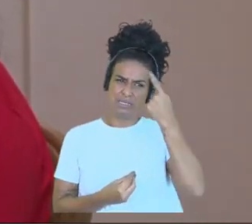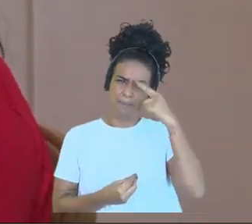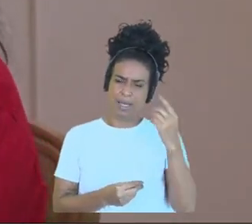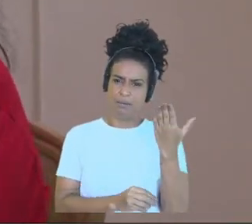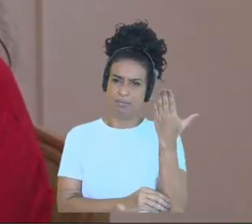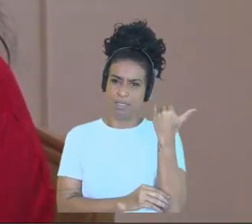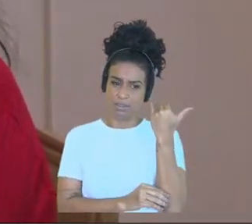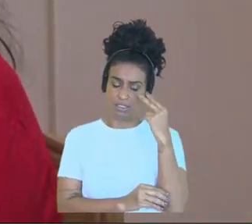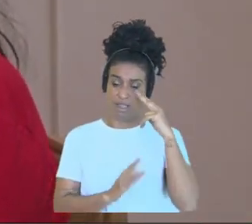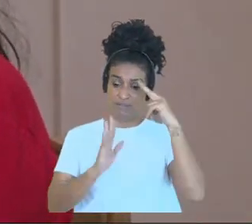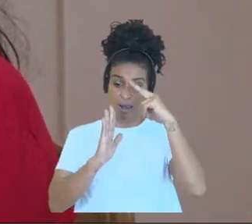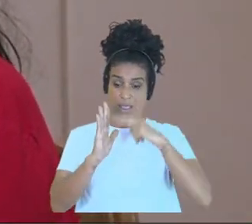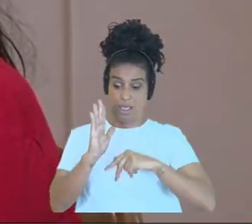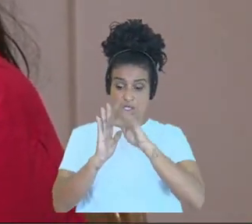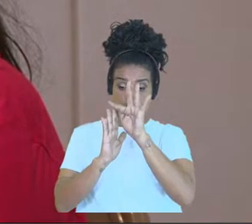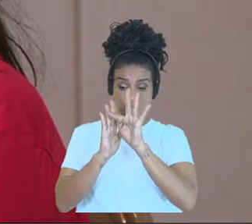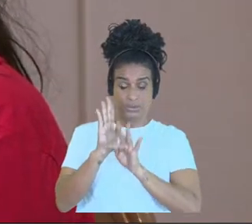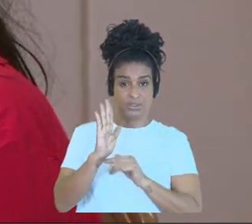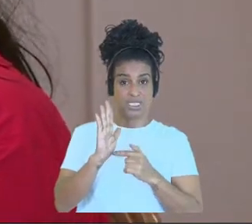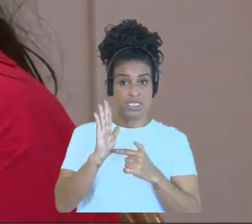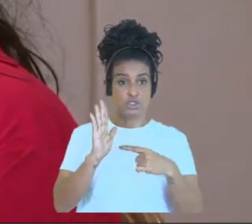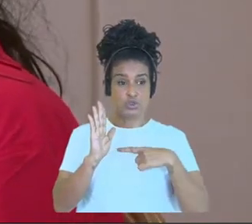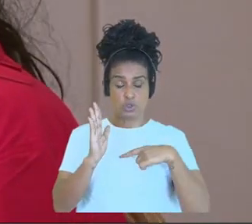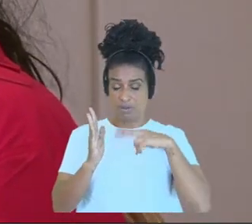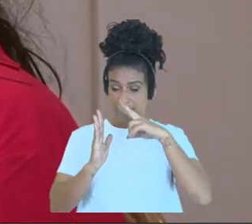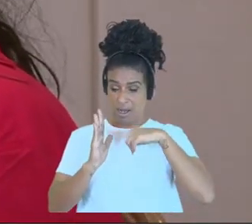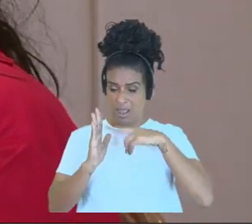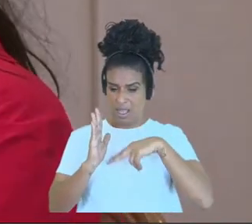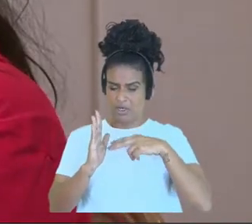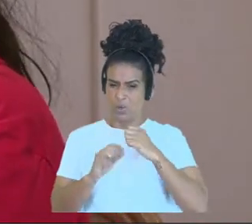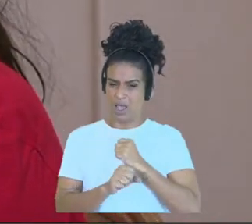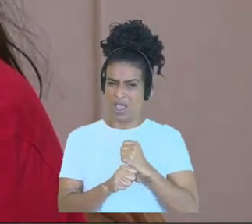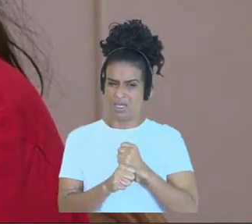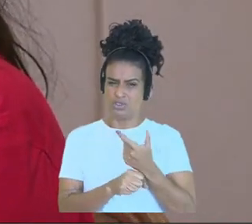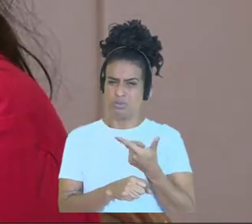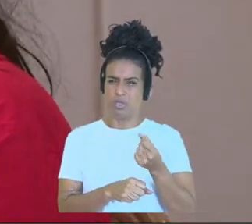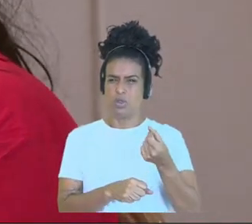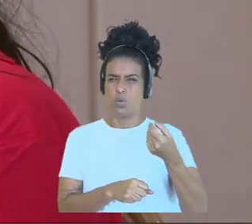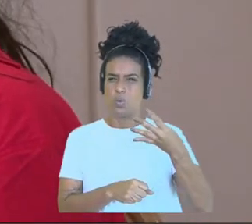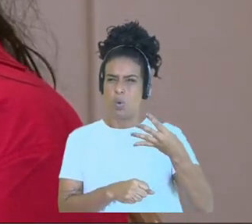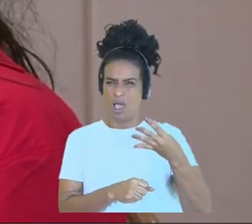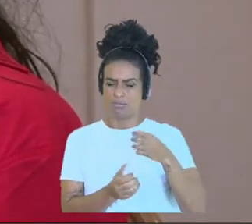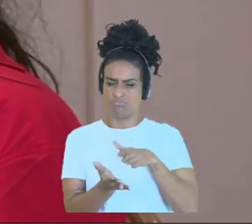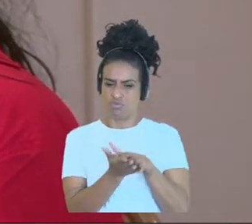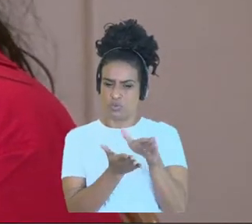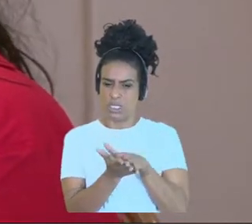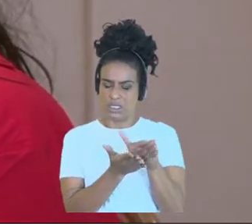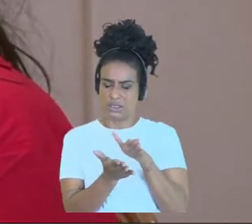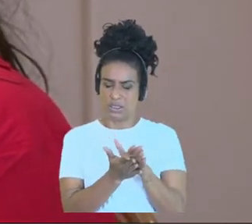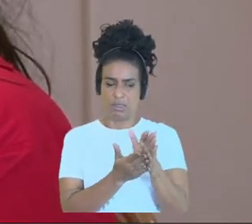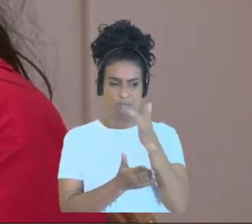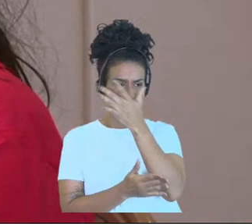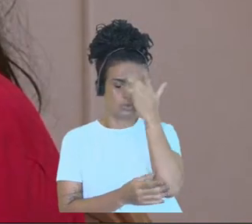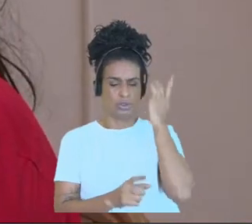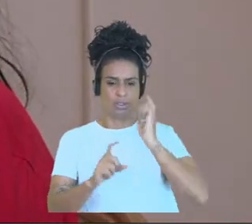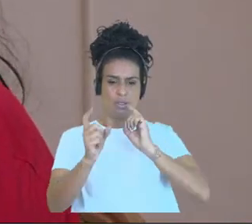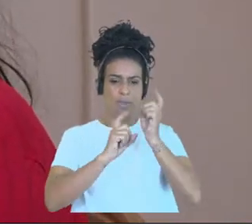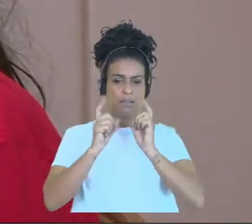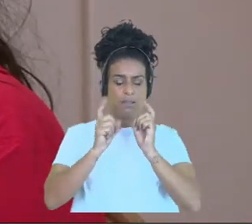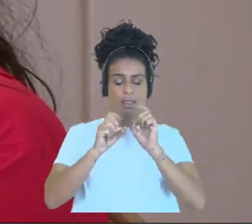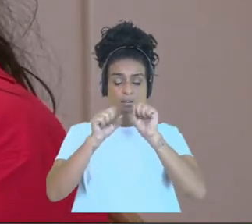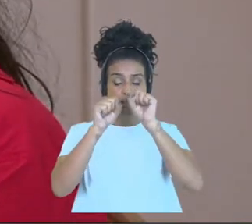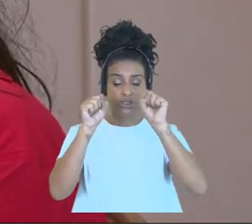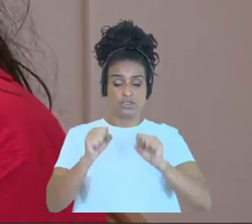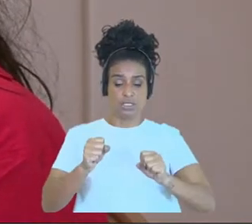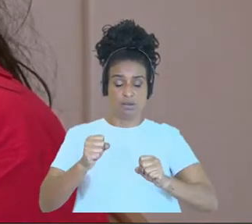do David Fleischer para Cadernos Adenauer, acho que de 2004 ou 2003, quando estava todo mundo debatendo o sistema eleitoral,